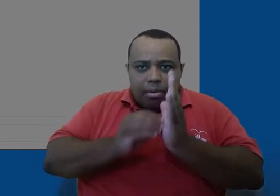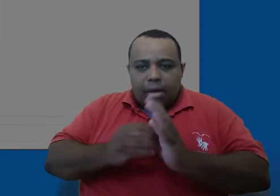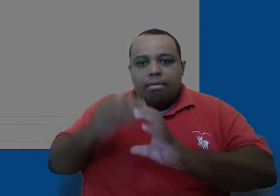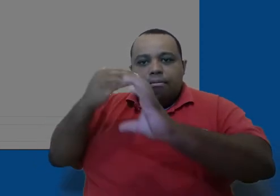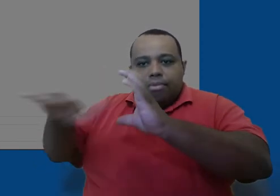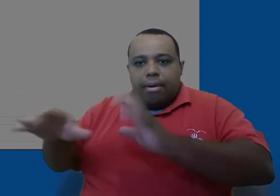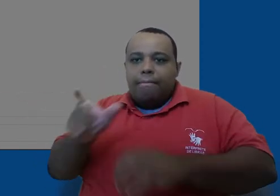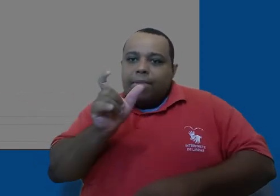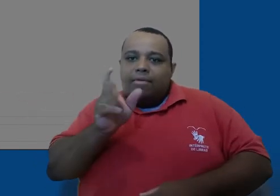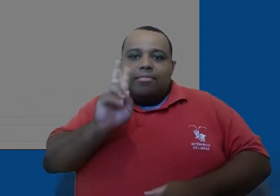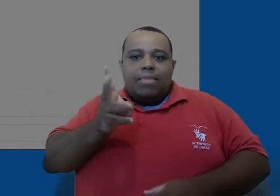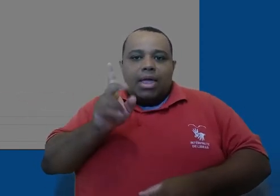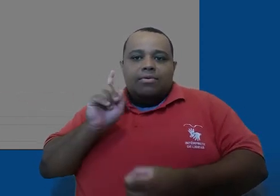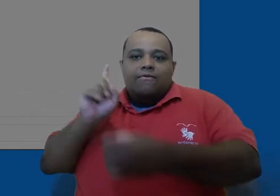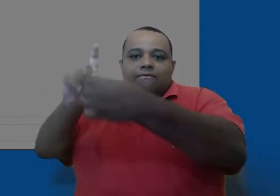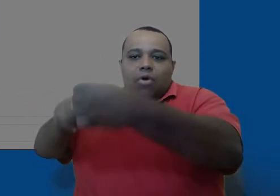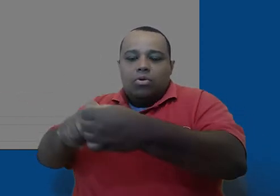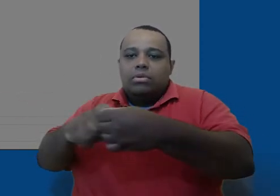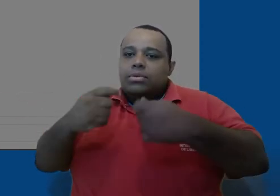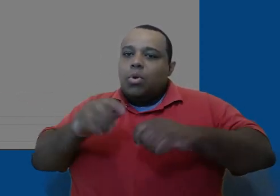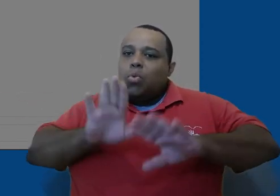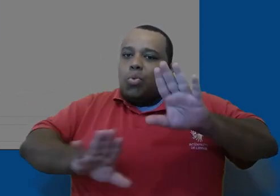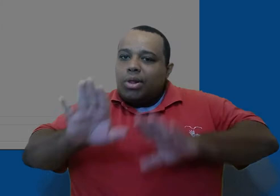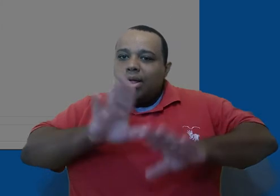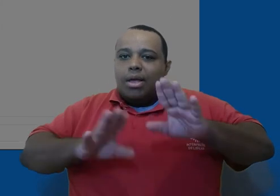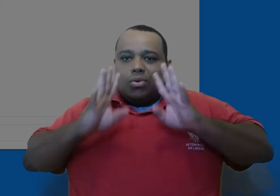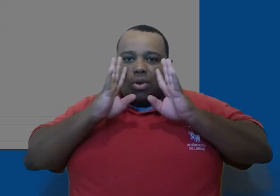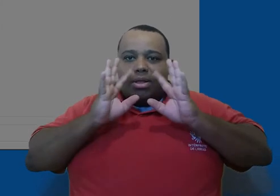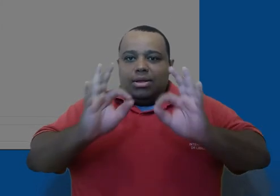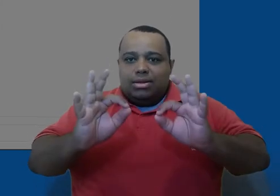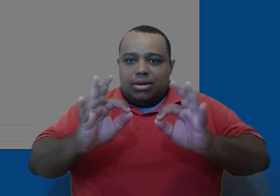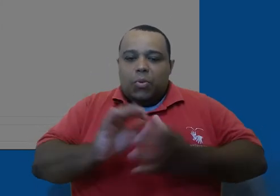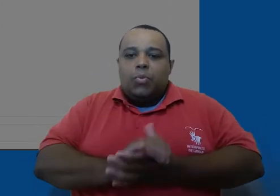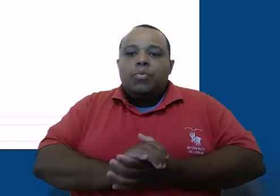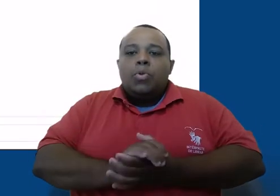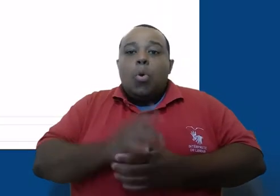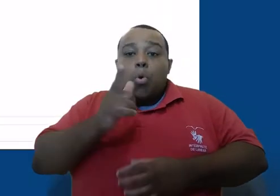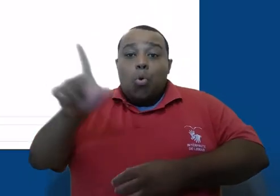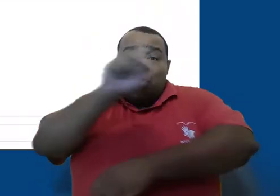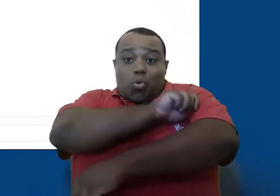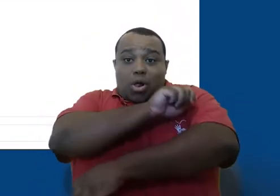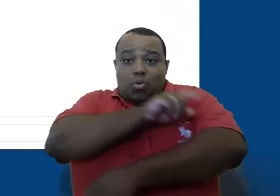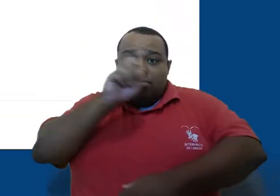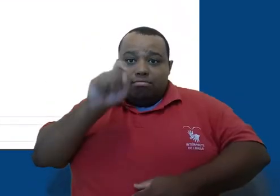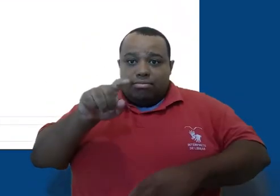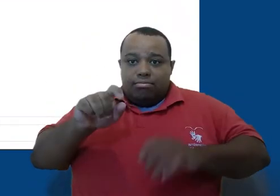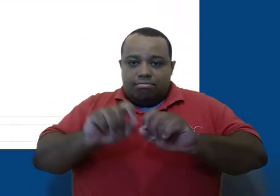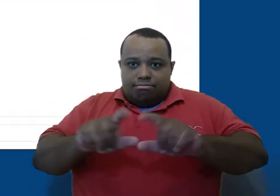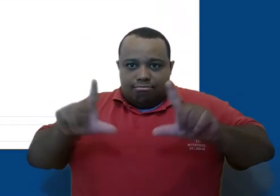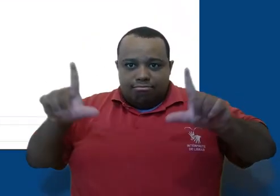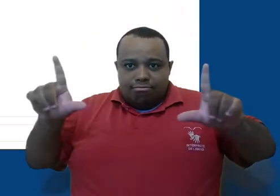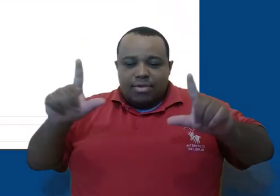alunos quanto para sua entrega das correções Cuidado para nos confundir bom agora clicar em no nome de outra Luna no caso a Priscila